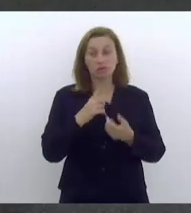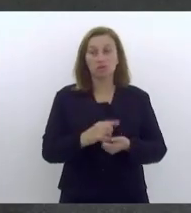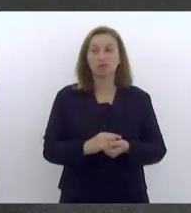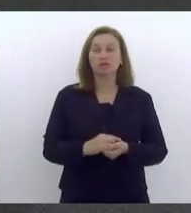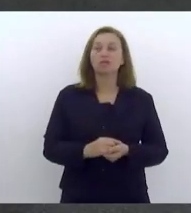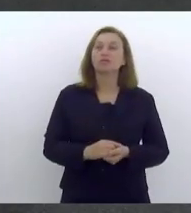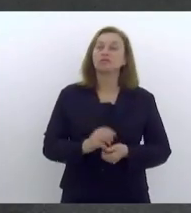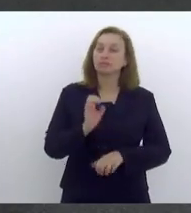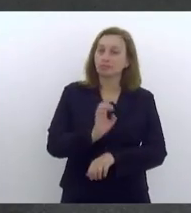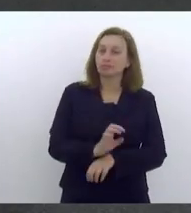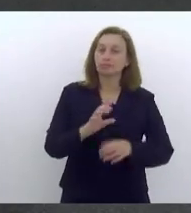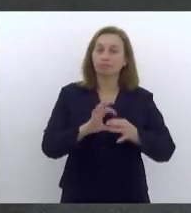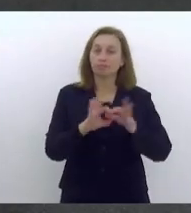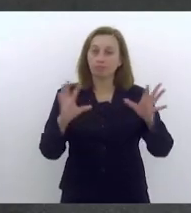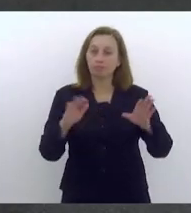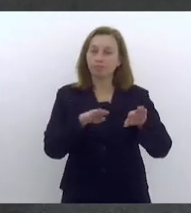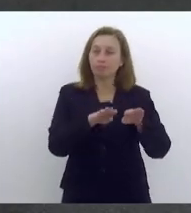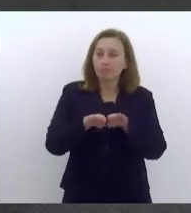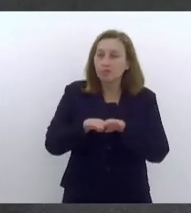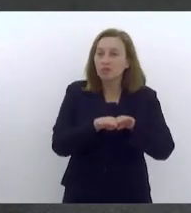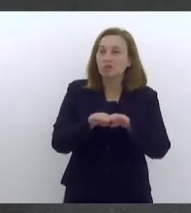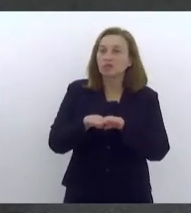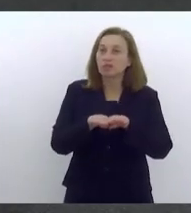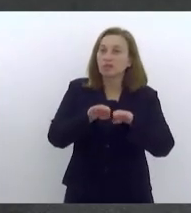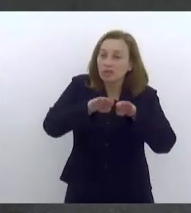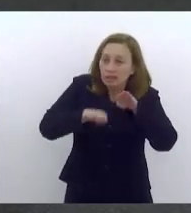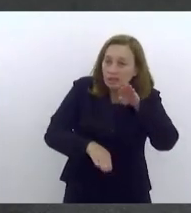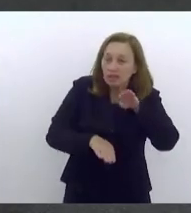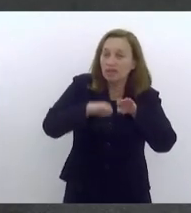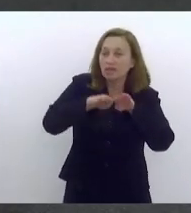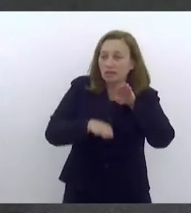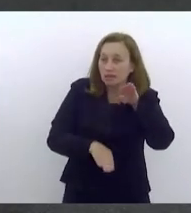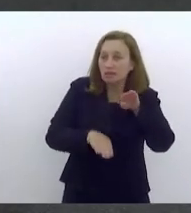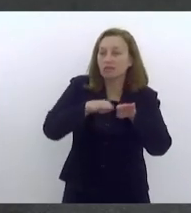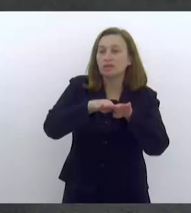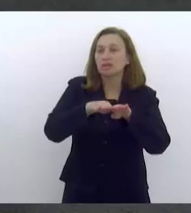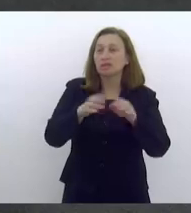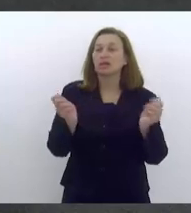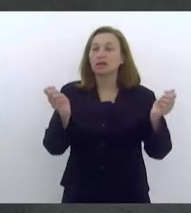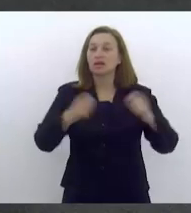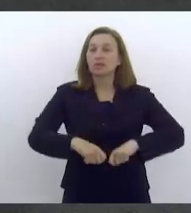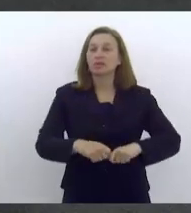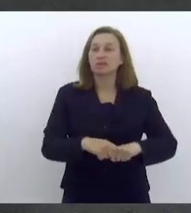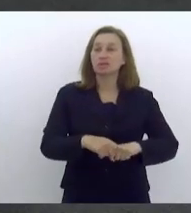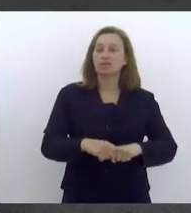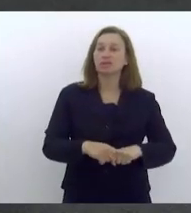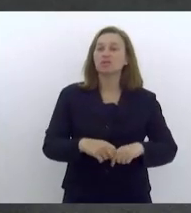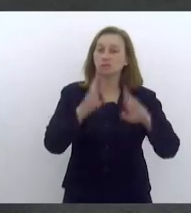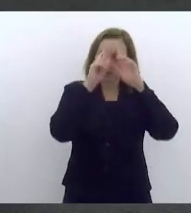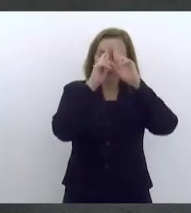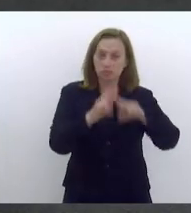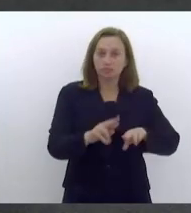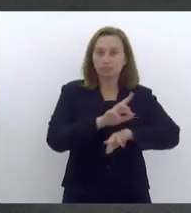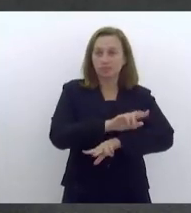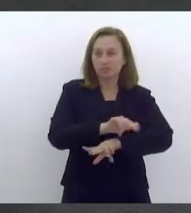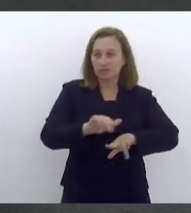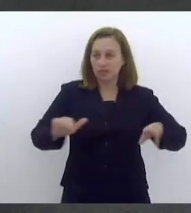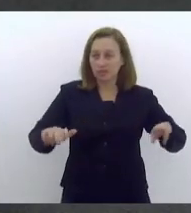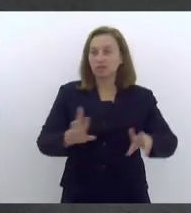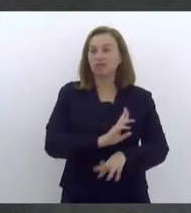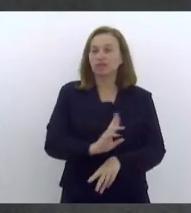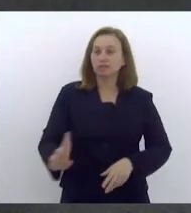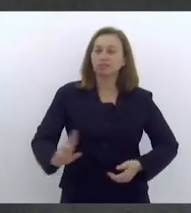há de garantir a igualdade, a equidade e a capacidade de proporcionalidade do respeito às diversas formas de